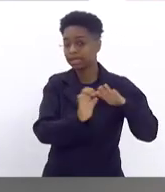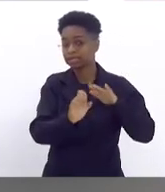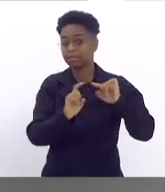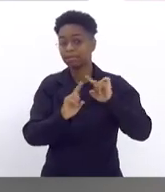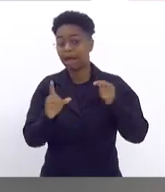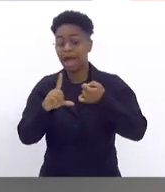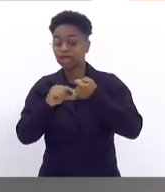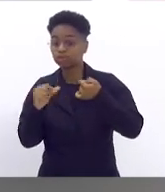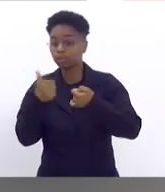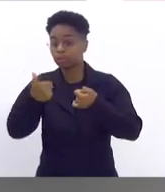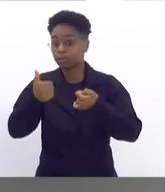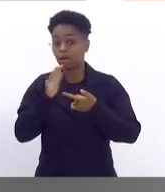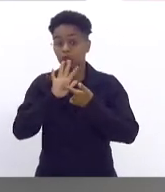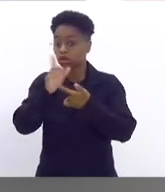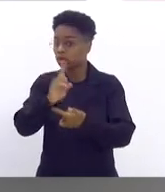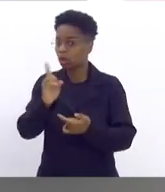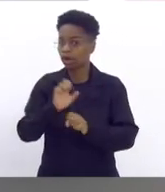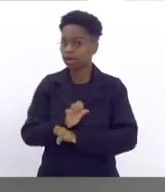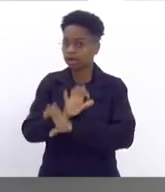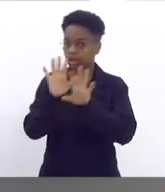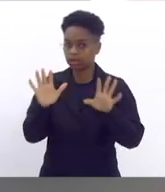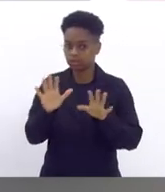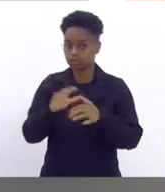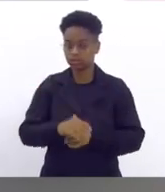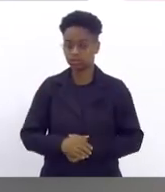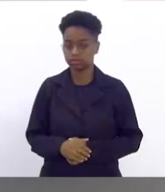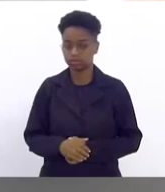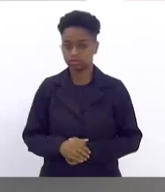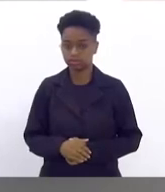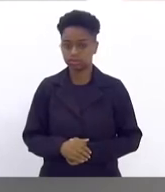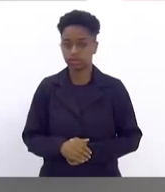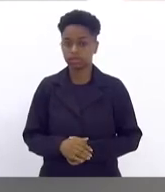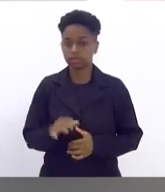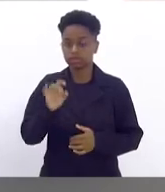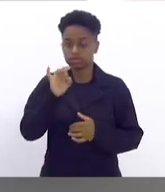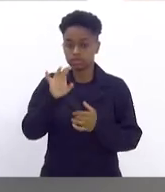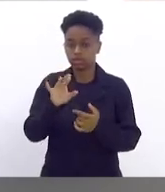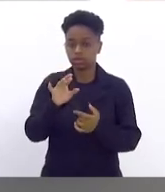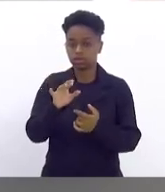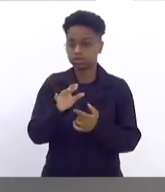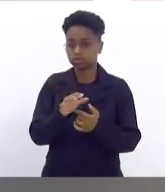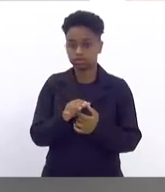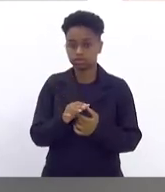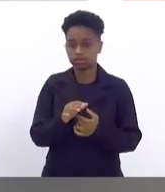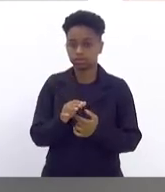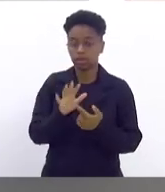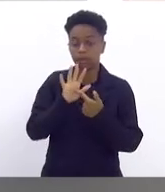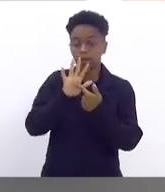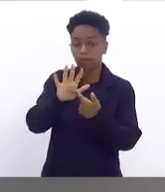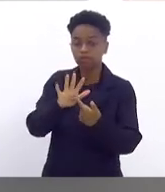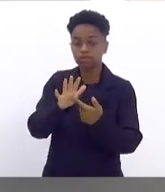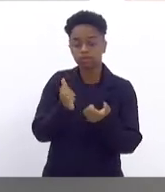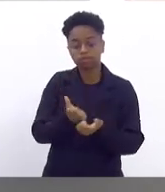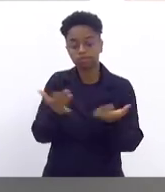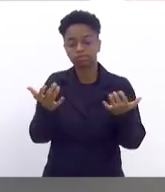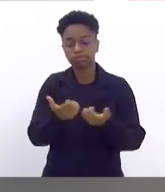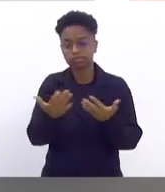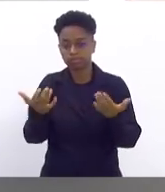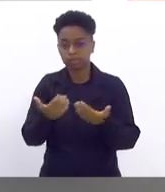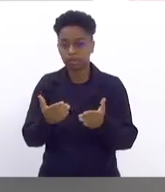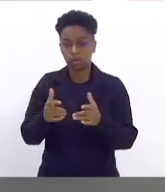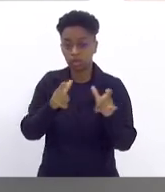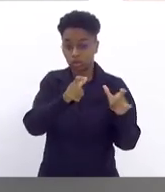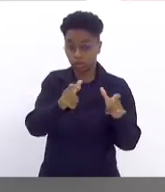artigo 1º não traz claro, ele apenas diz que a distribuição será feita nas estações. Mas